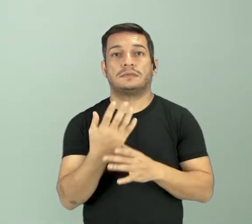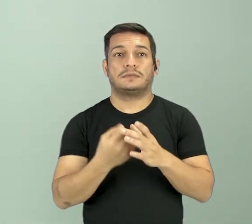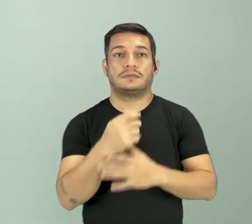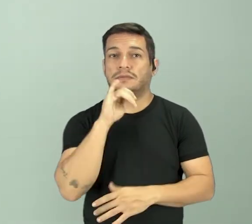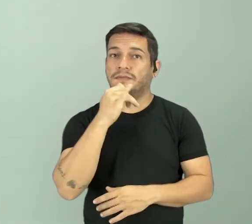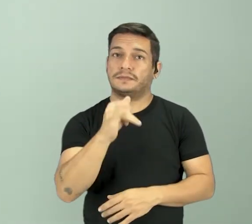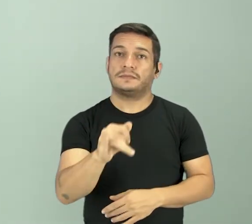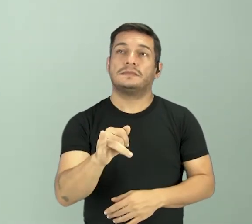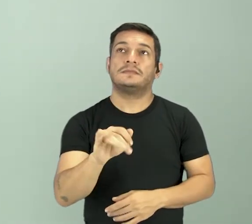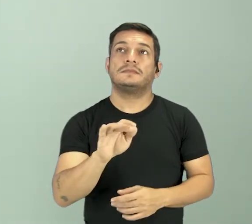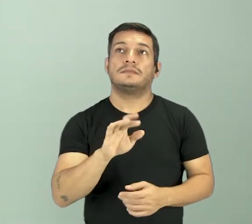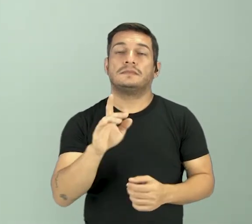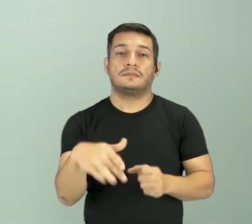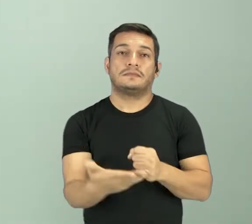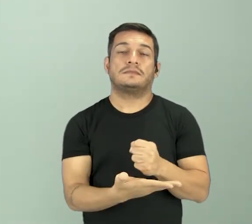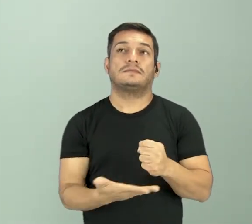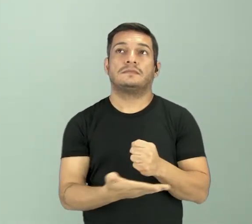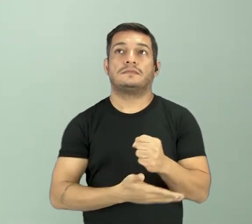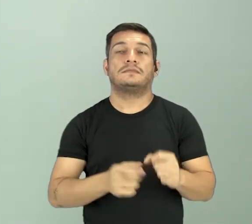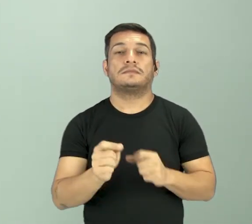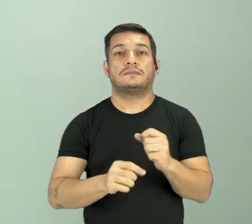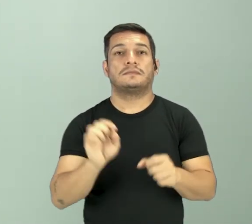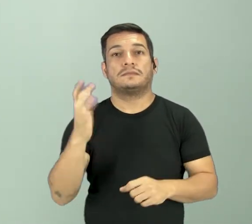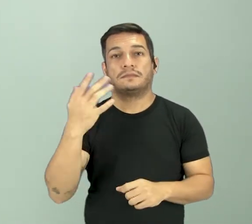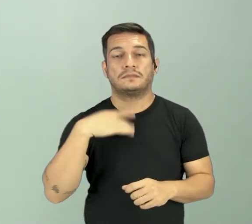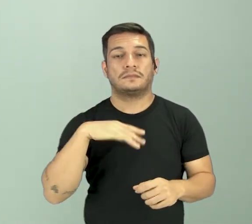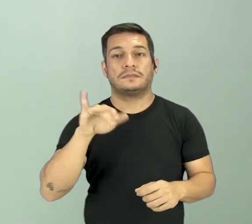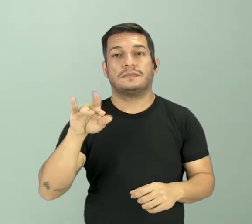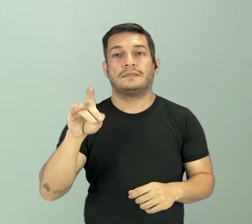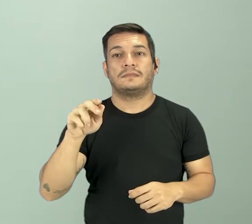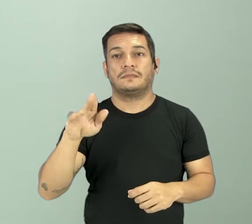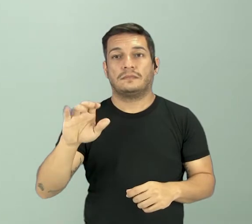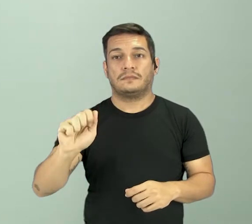corrente elétrica a partir do fenômeno de indução